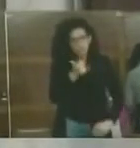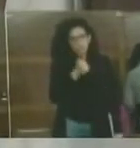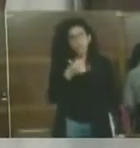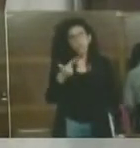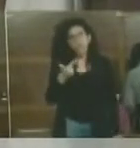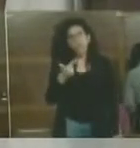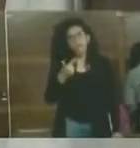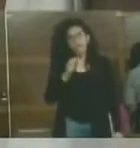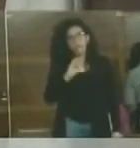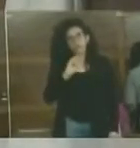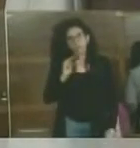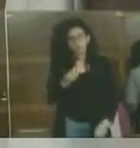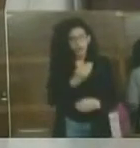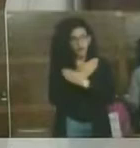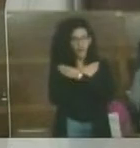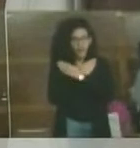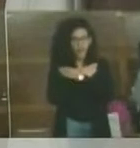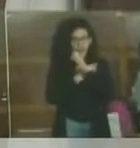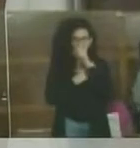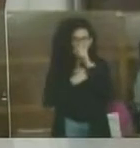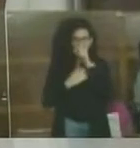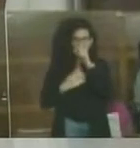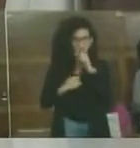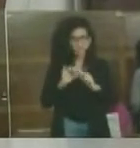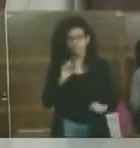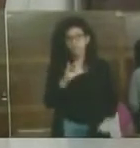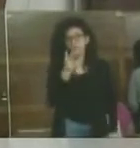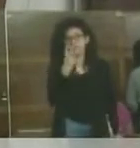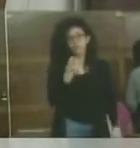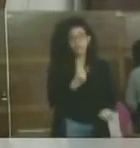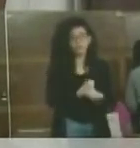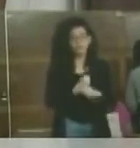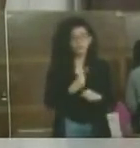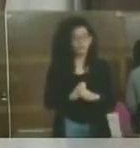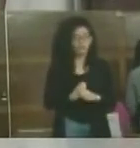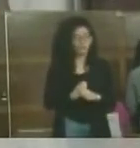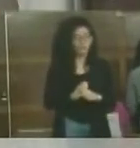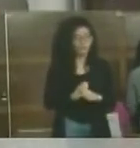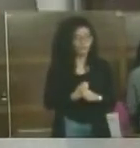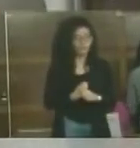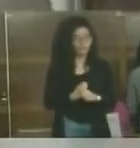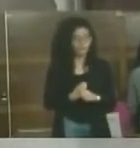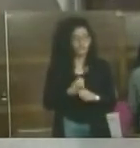de desempregados. Só essas duas obras, vereador Léo,